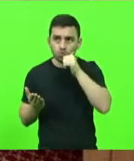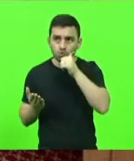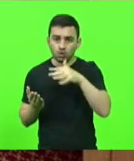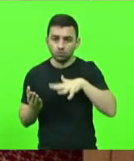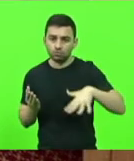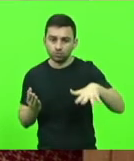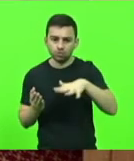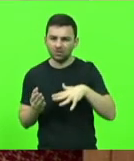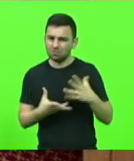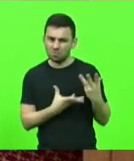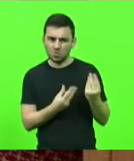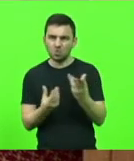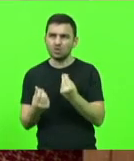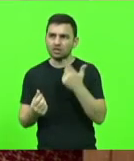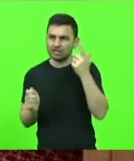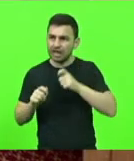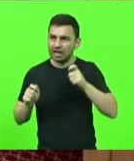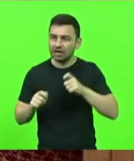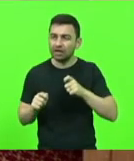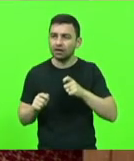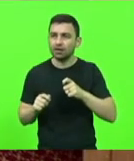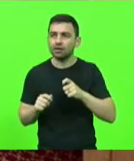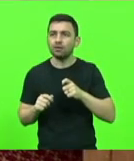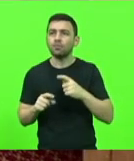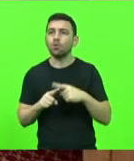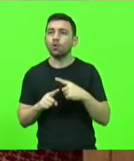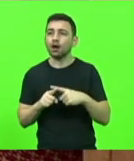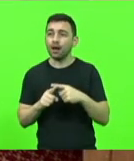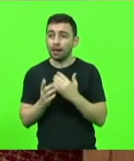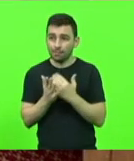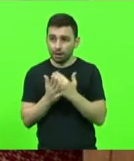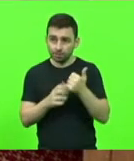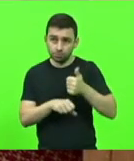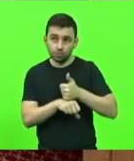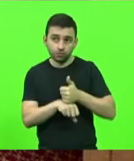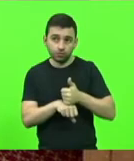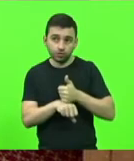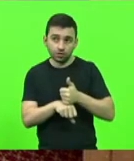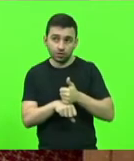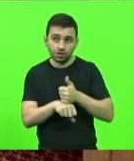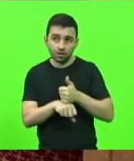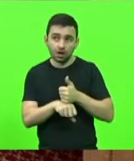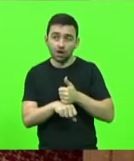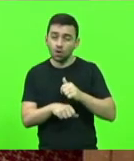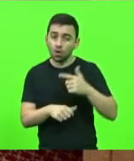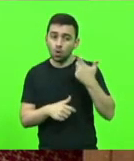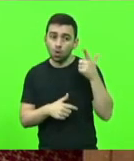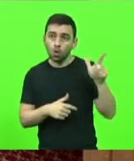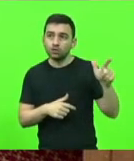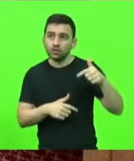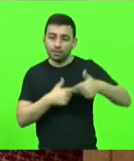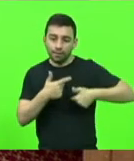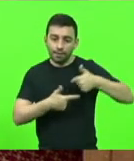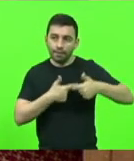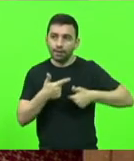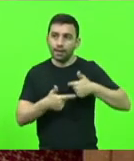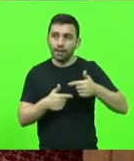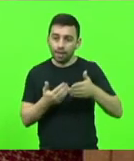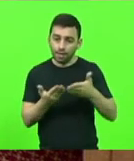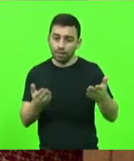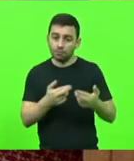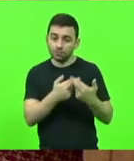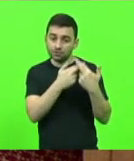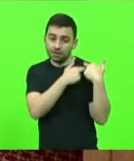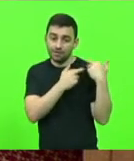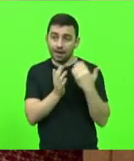múltiplas empreendedores Porque além do do lado profissional as outras atividades Elas são tão responsáveis